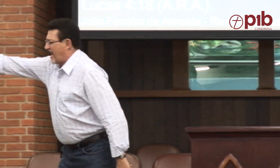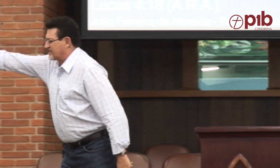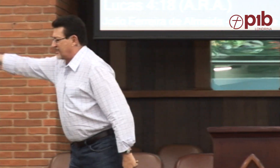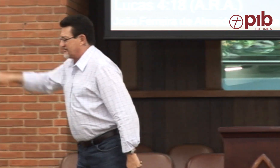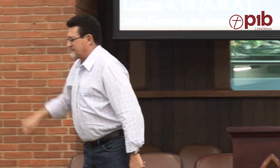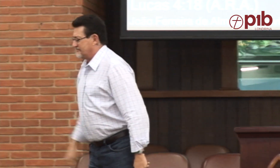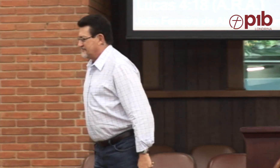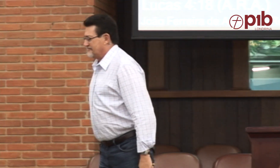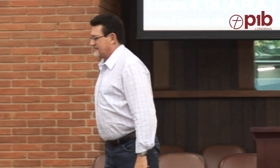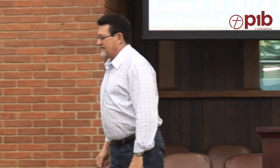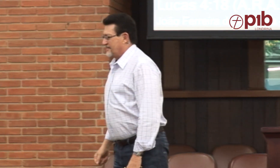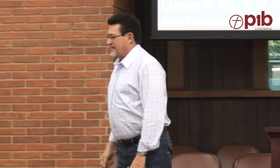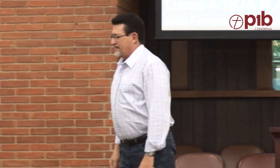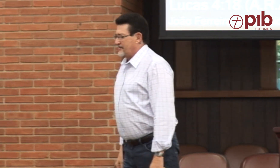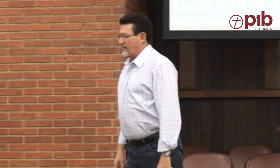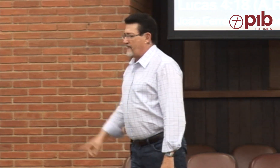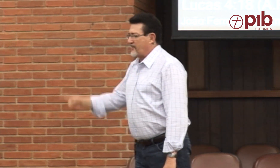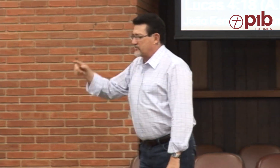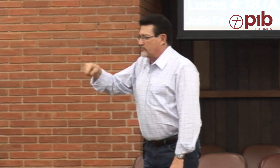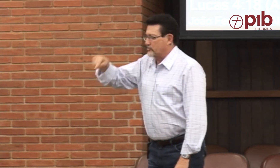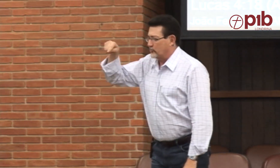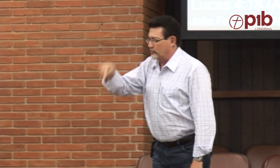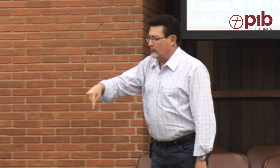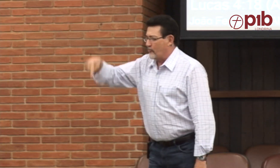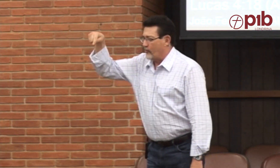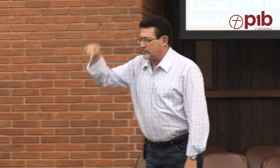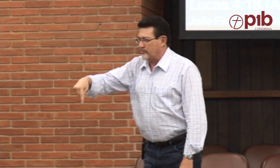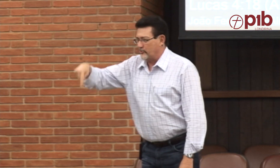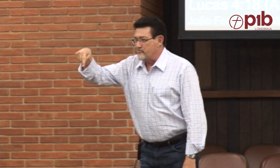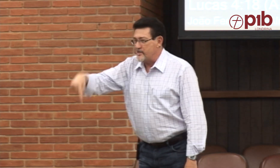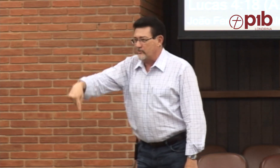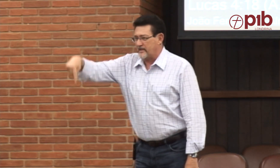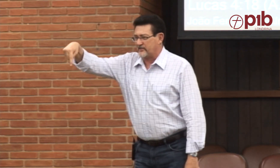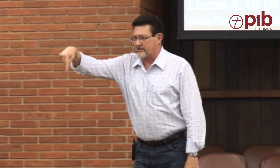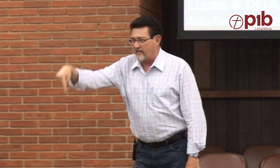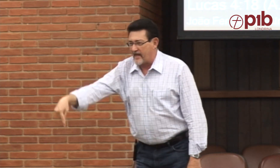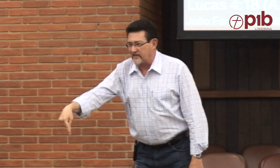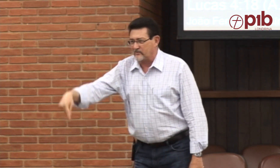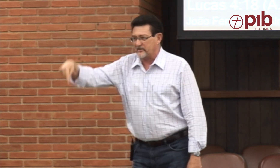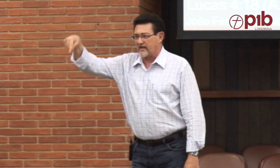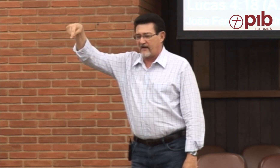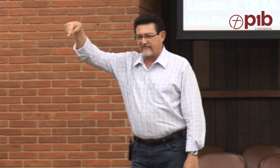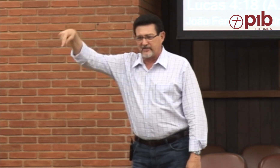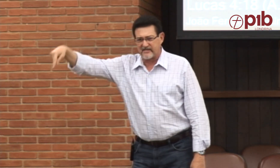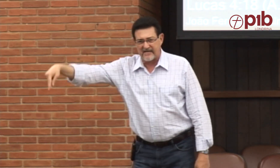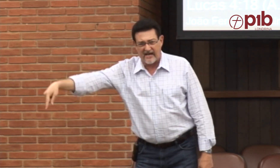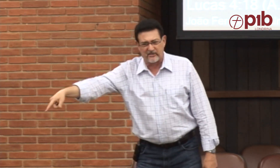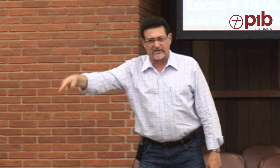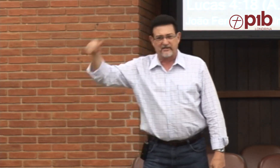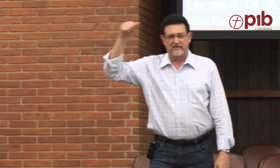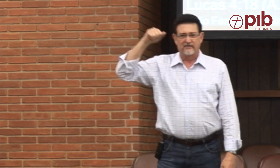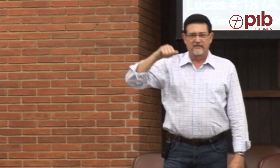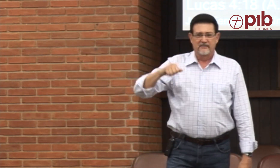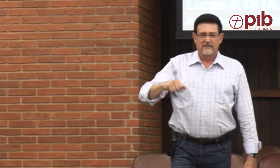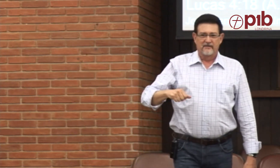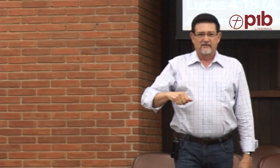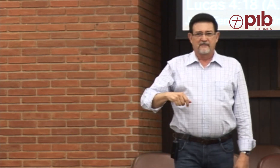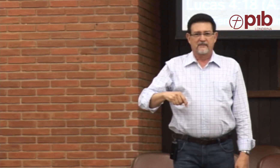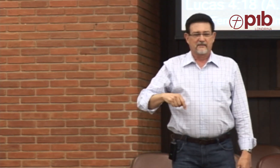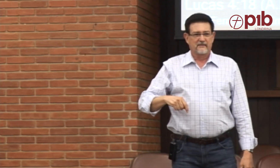levar vantagem nós vamos fazer um estudo no último domingo deste mês do dia 27